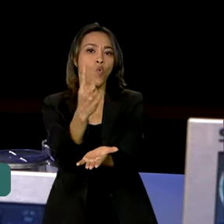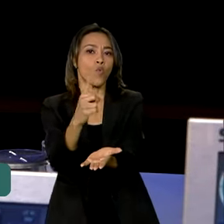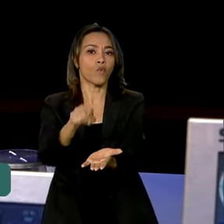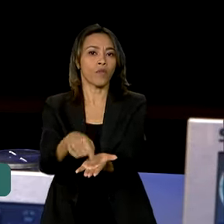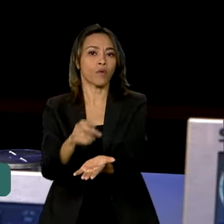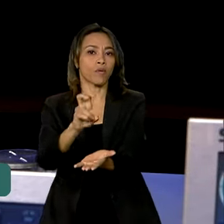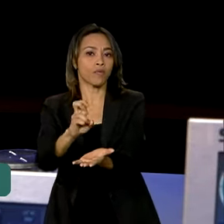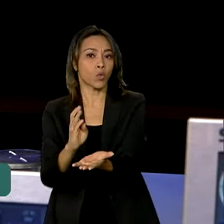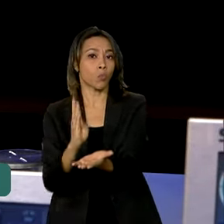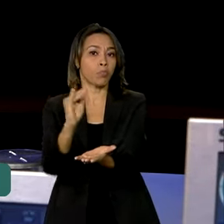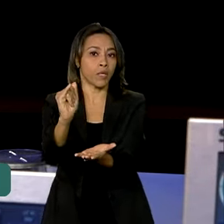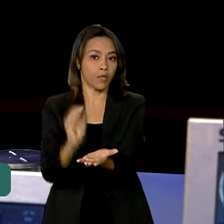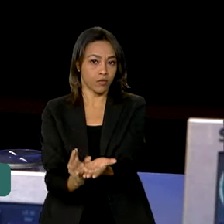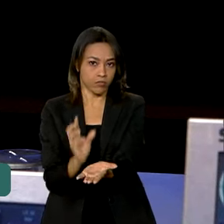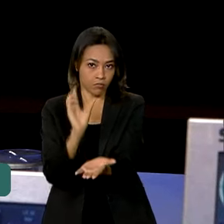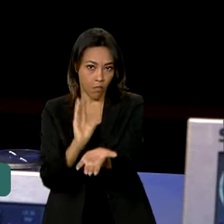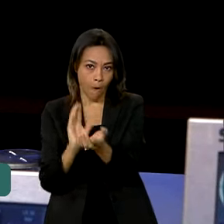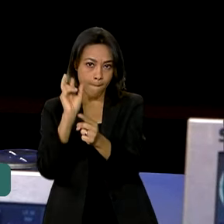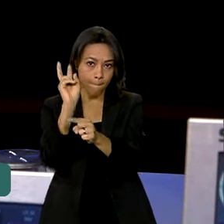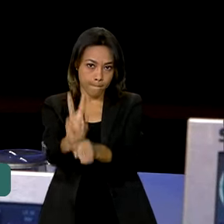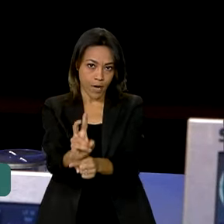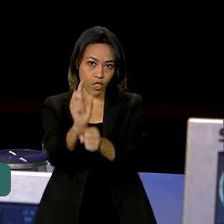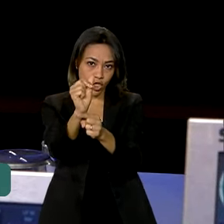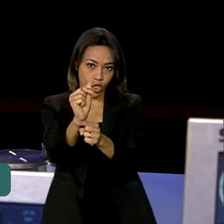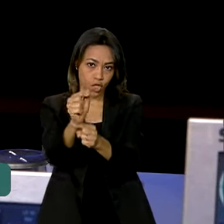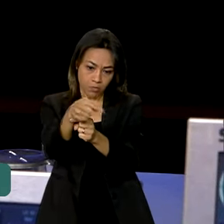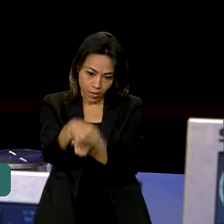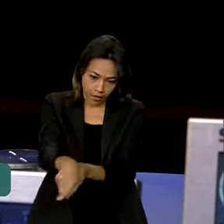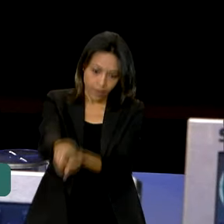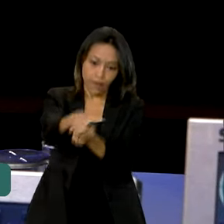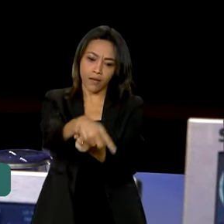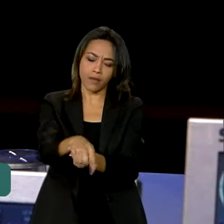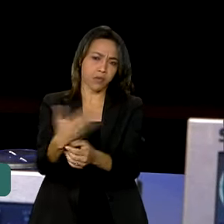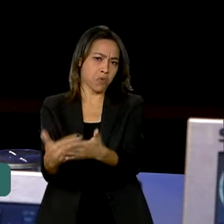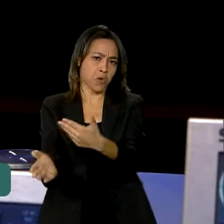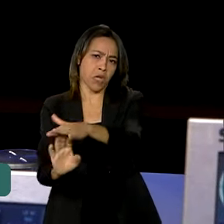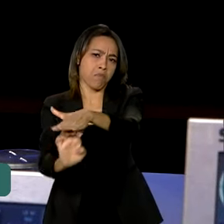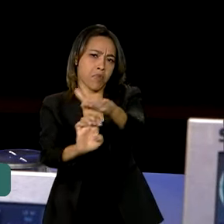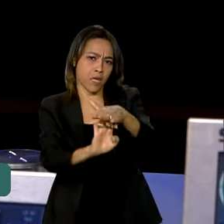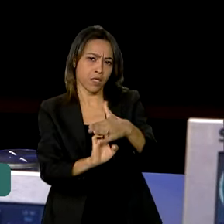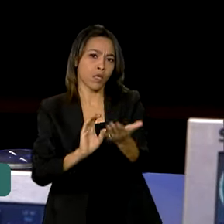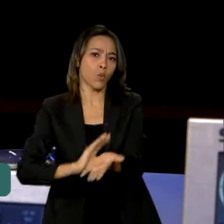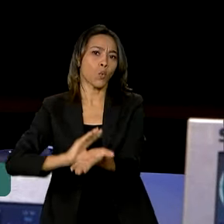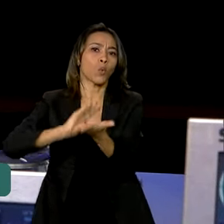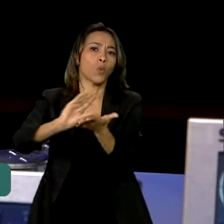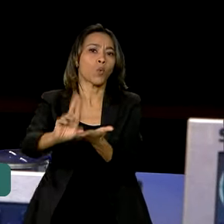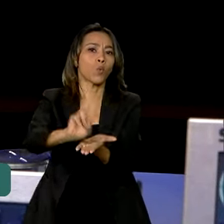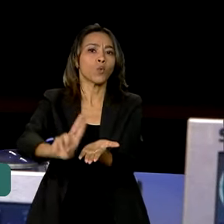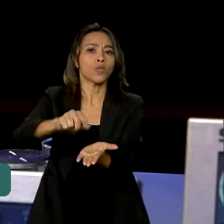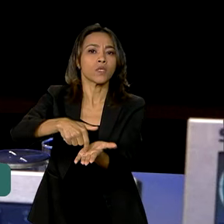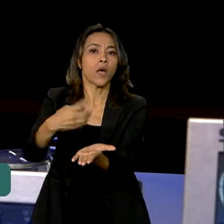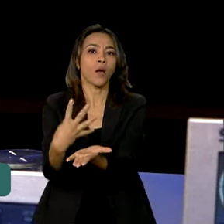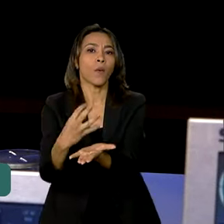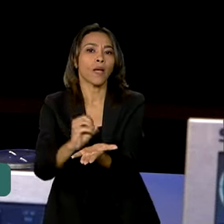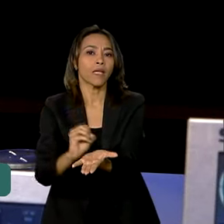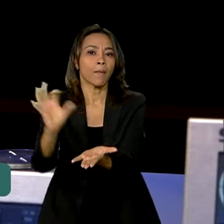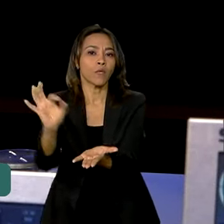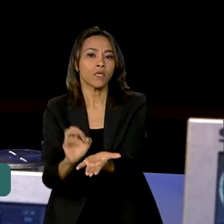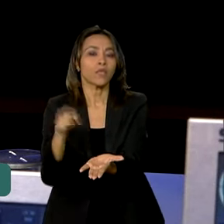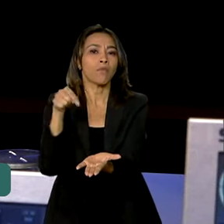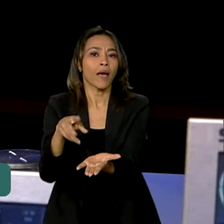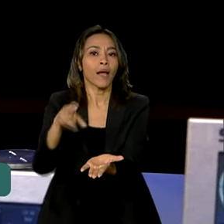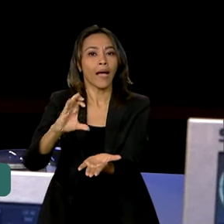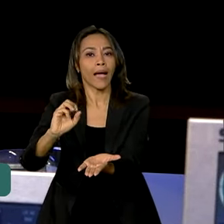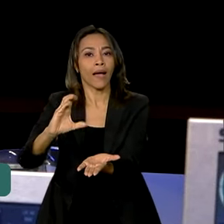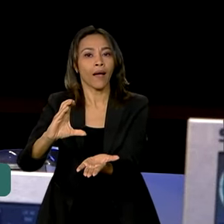para crédito e podendo eles, qualquer empresa, utilizar 40% disso como capital de giro, ou seja,